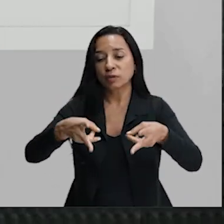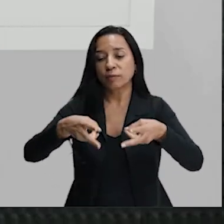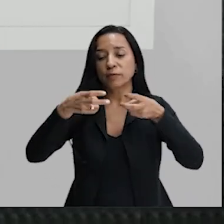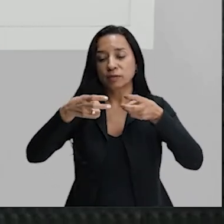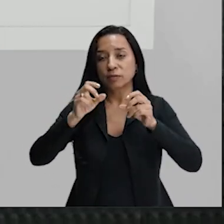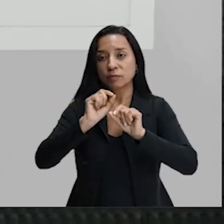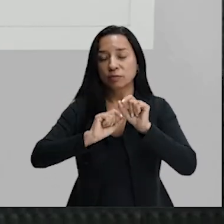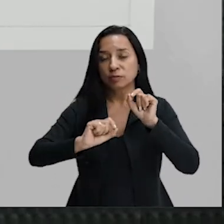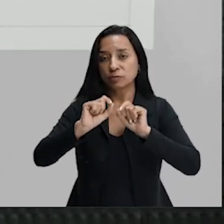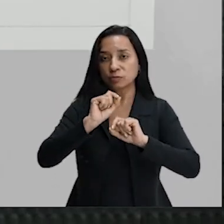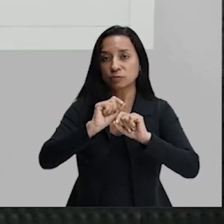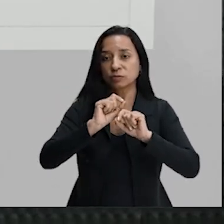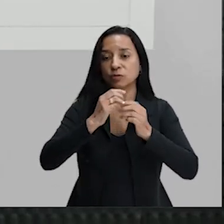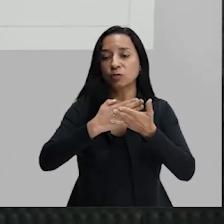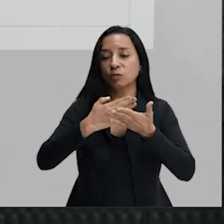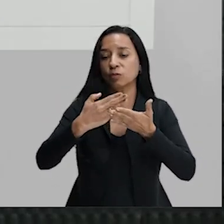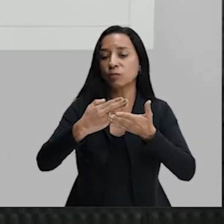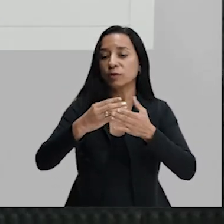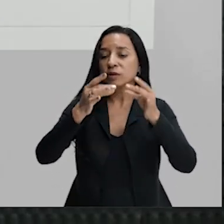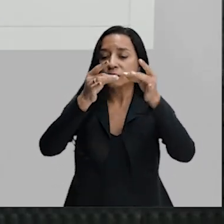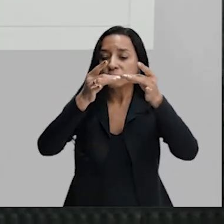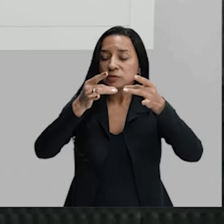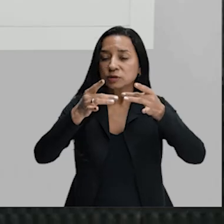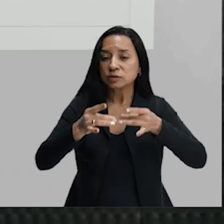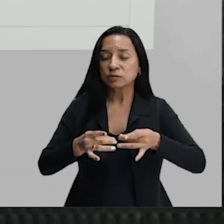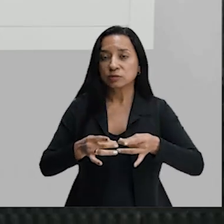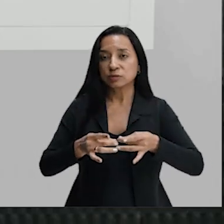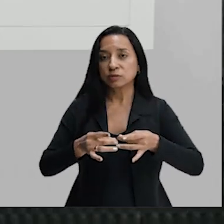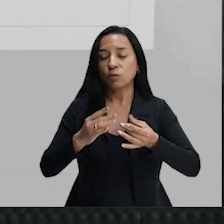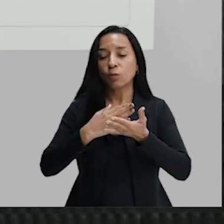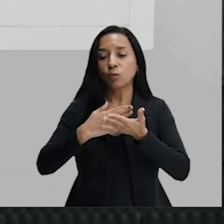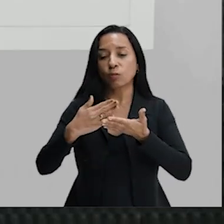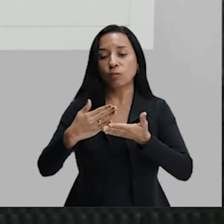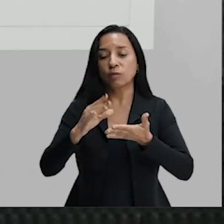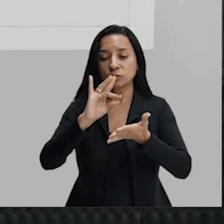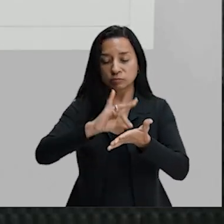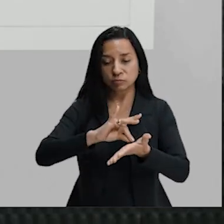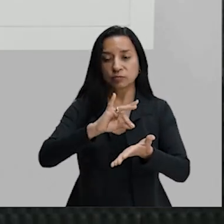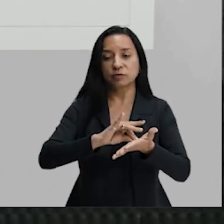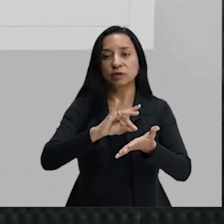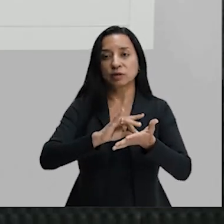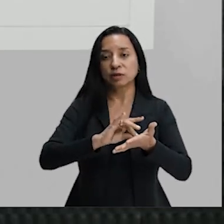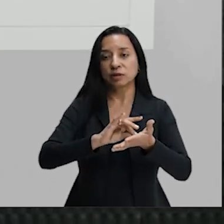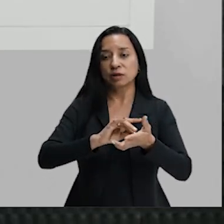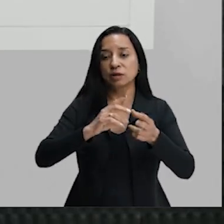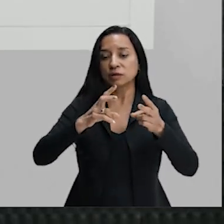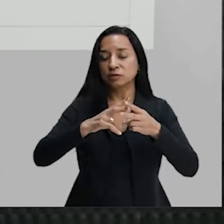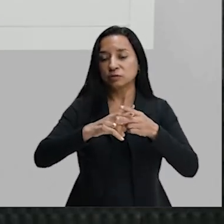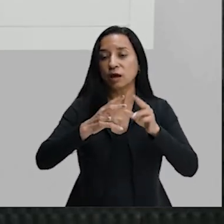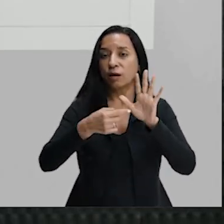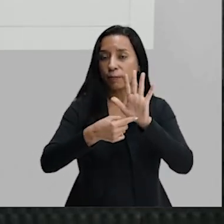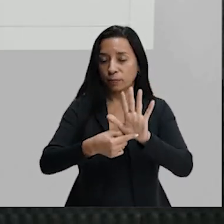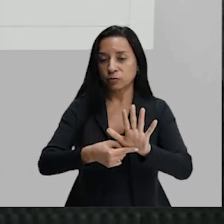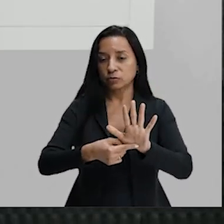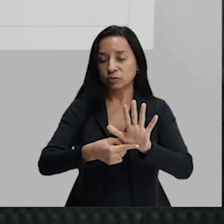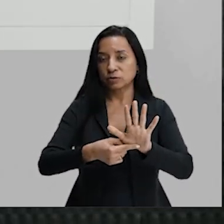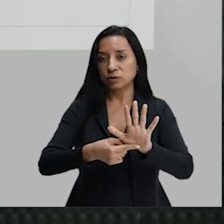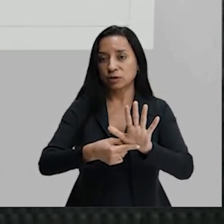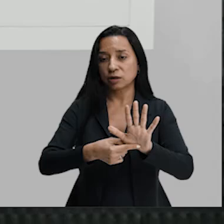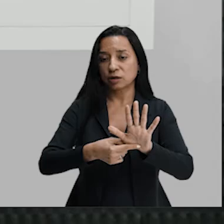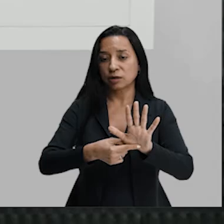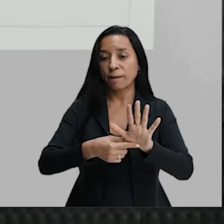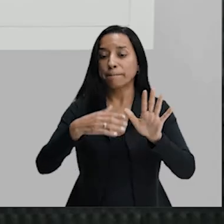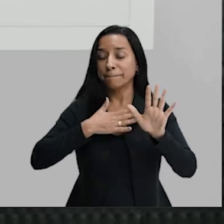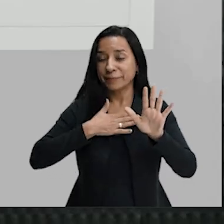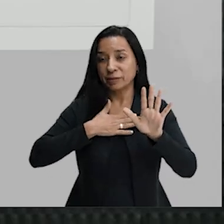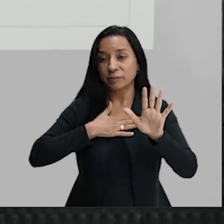isso, quando eu começo a descrever isso, quando eu começo, na verdade, a tentar mostrar para mim, para os outros isso aí,